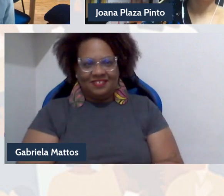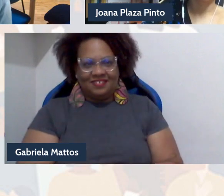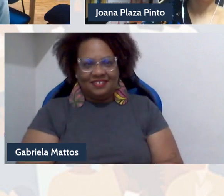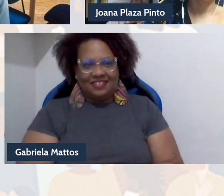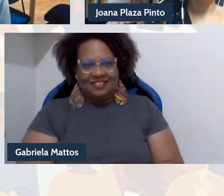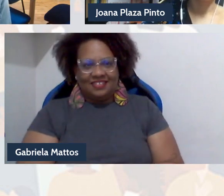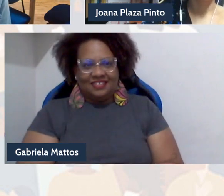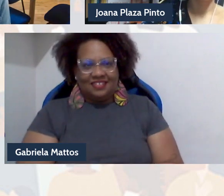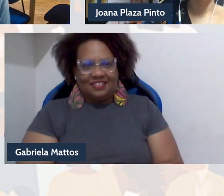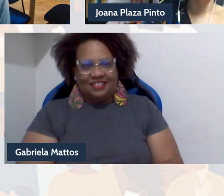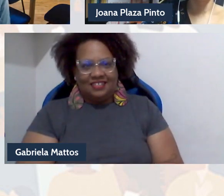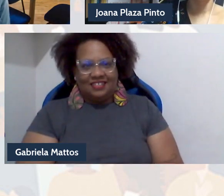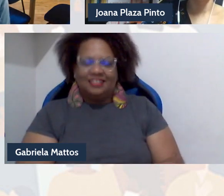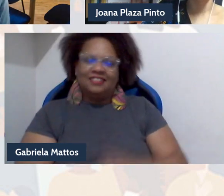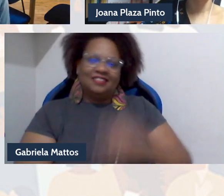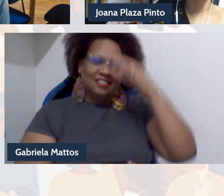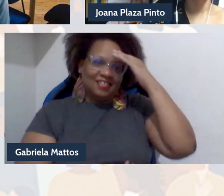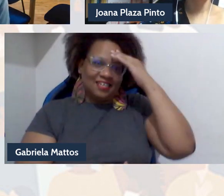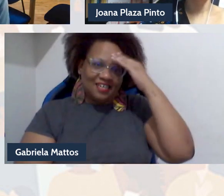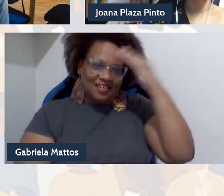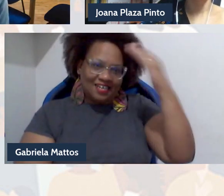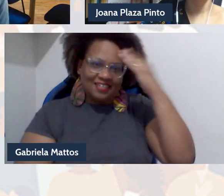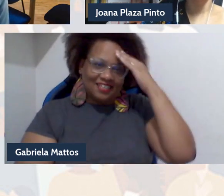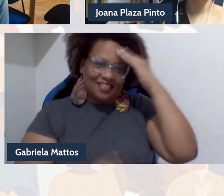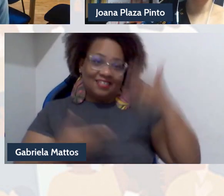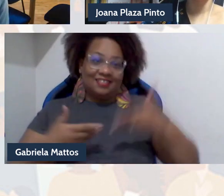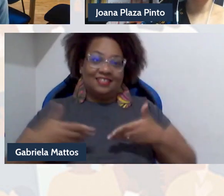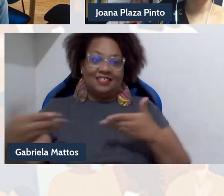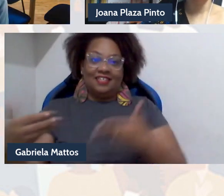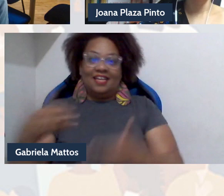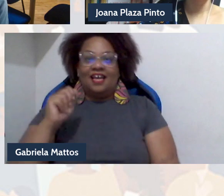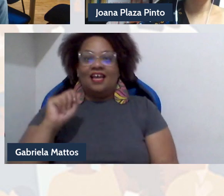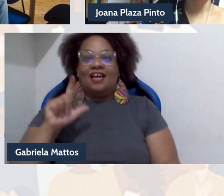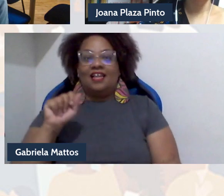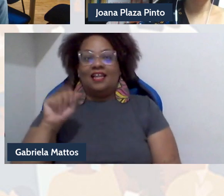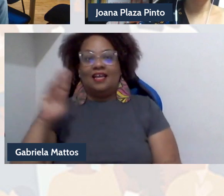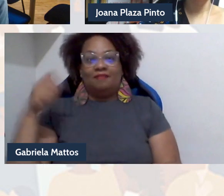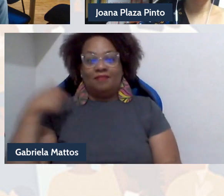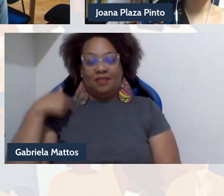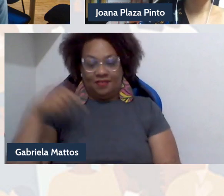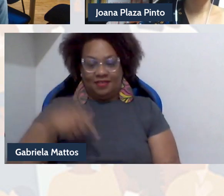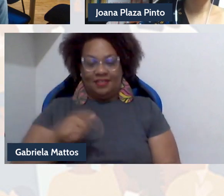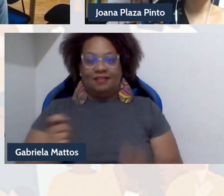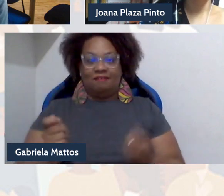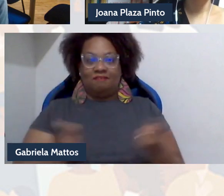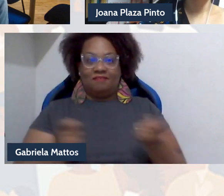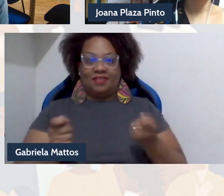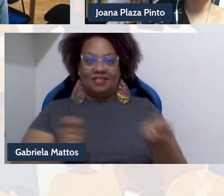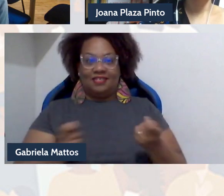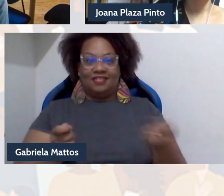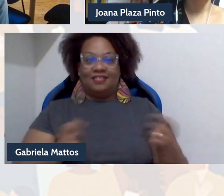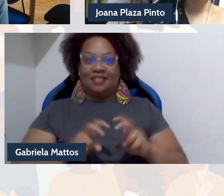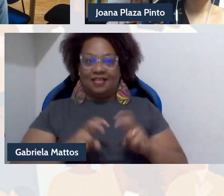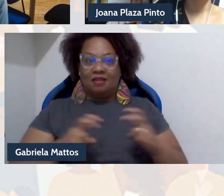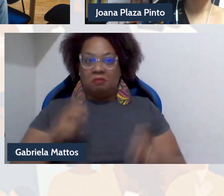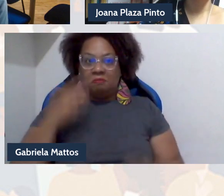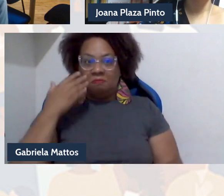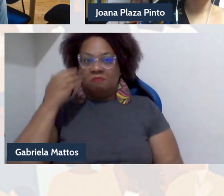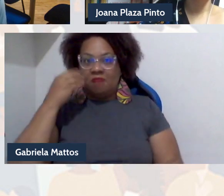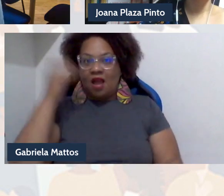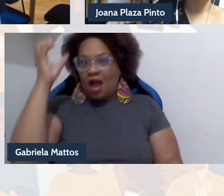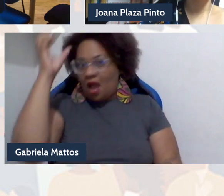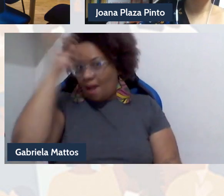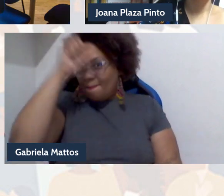Então, eu agradeço ao convite da Alab para que eu pudesse estar aqui fazendo a mediação dessa mesa. Aprendi muito com todas